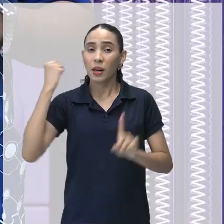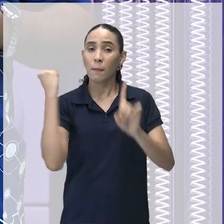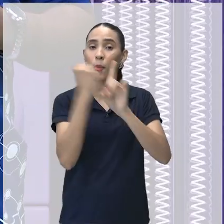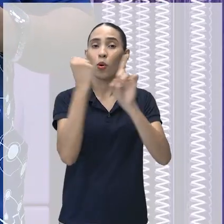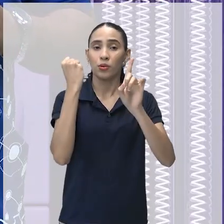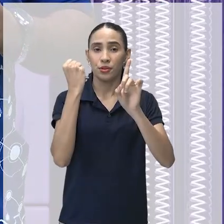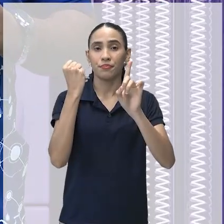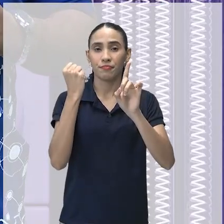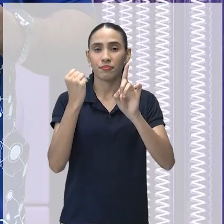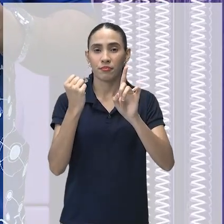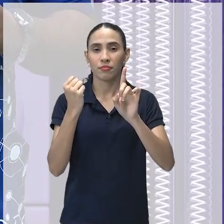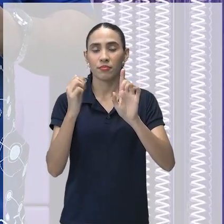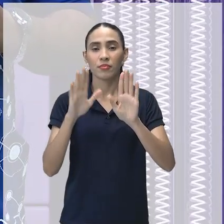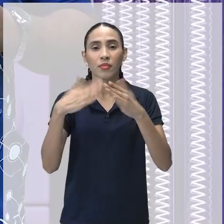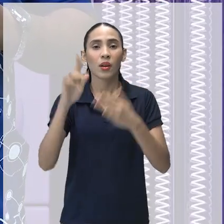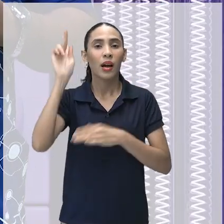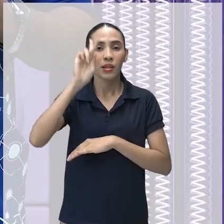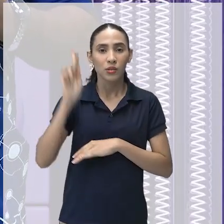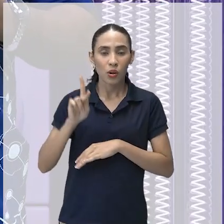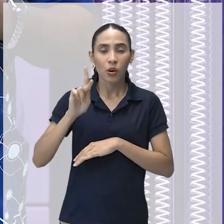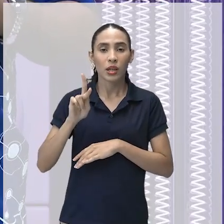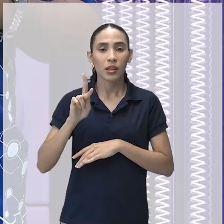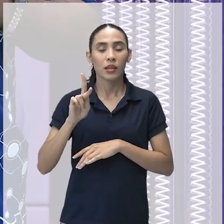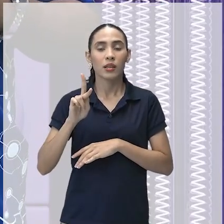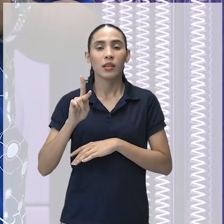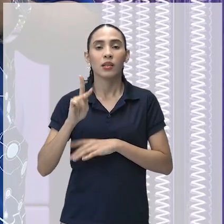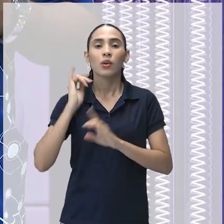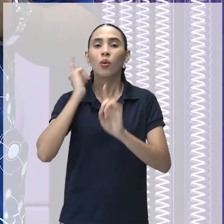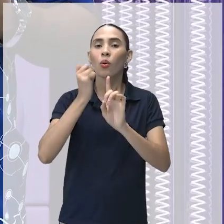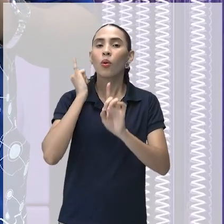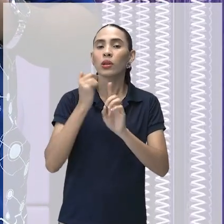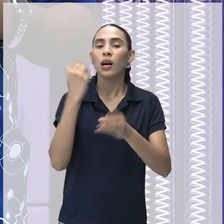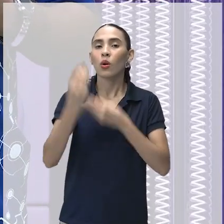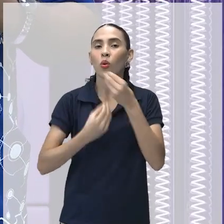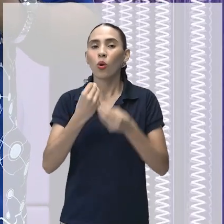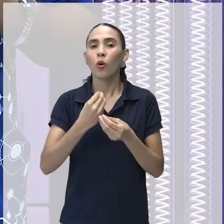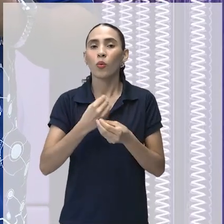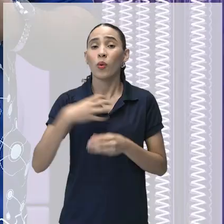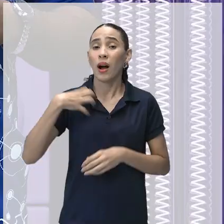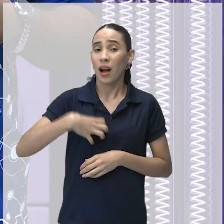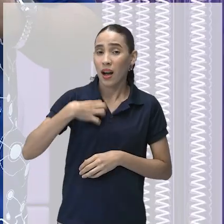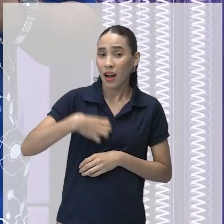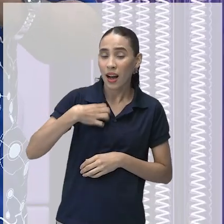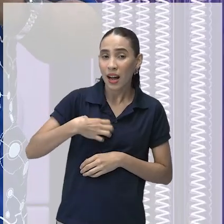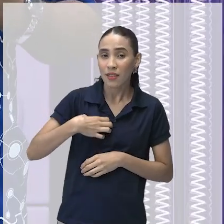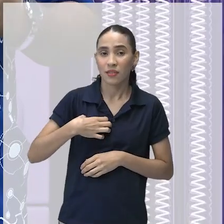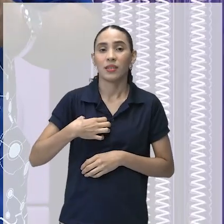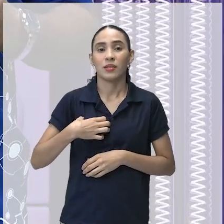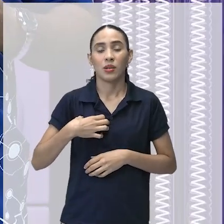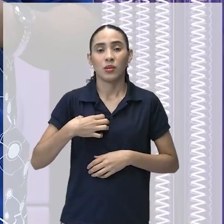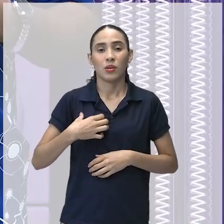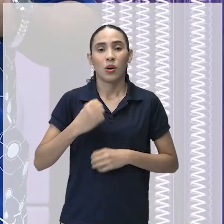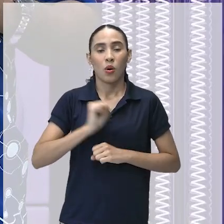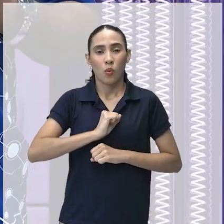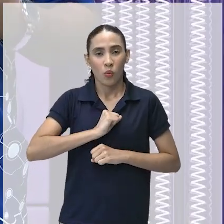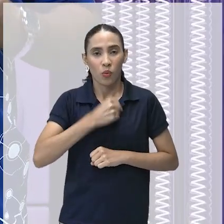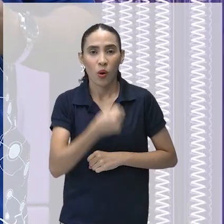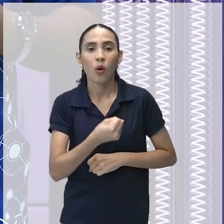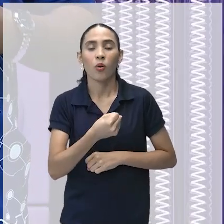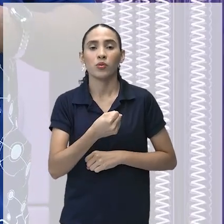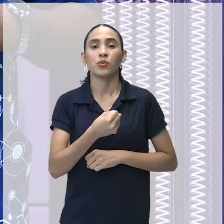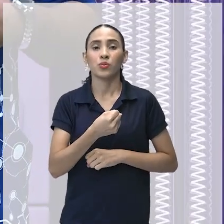homicídio. Olha aí, a história ela conta como a raiva, a ira, o ódio,